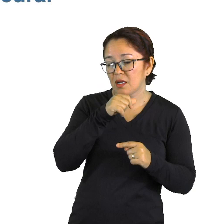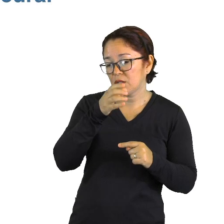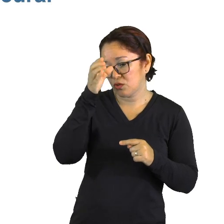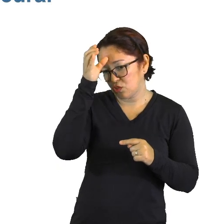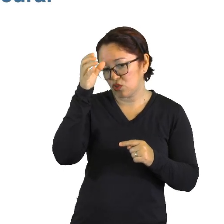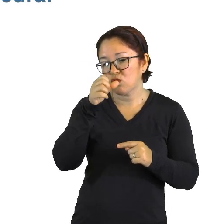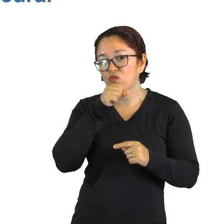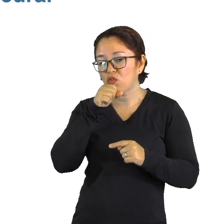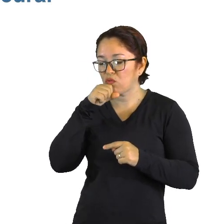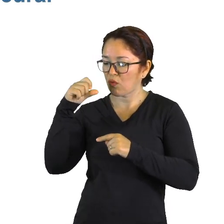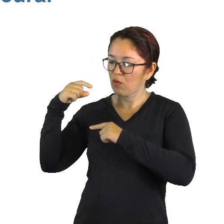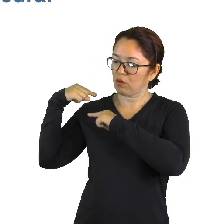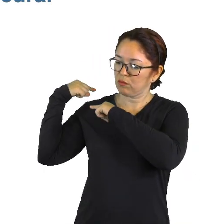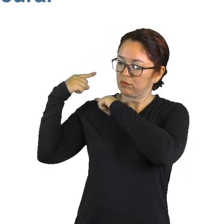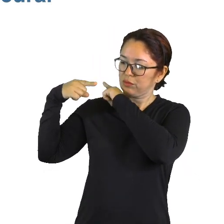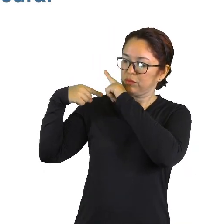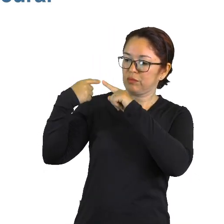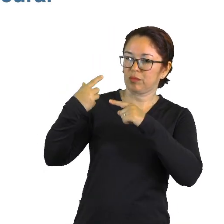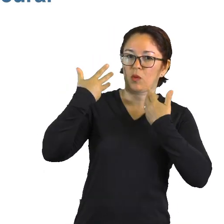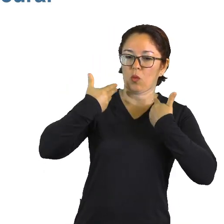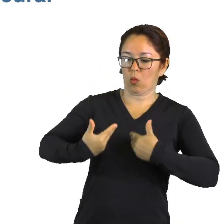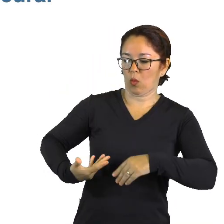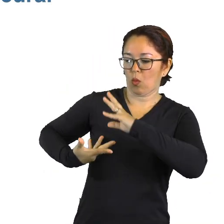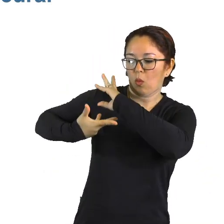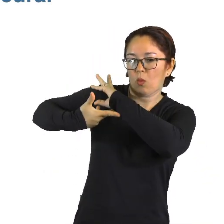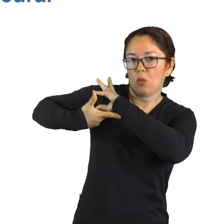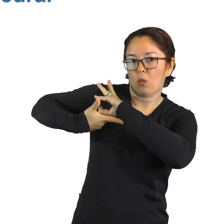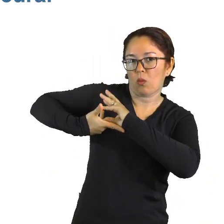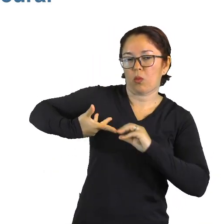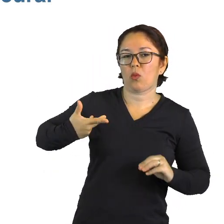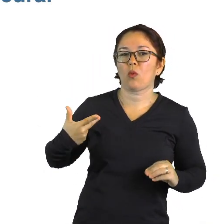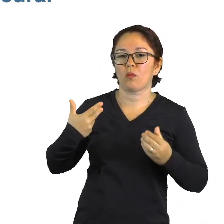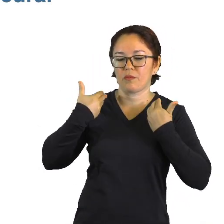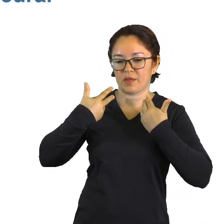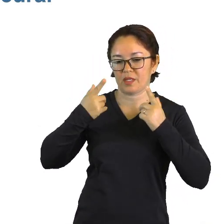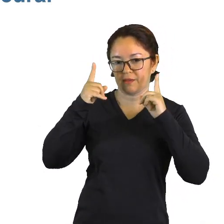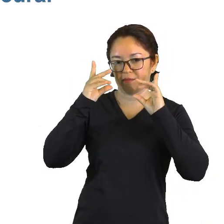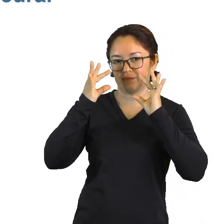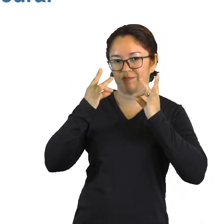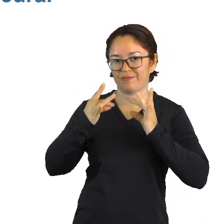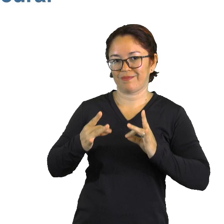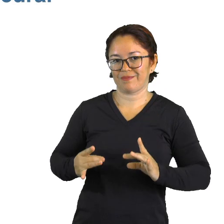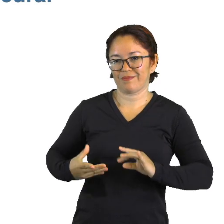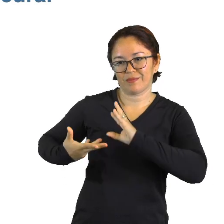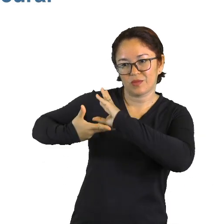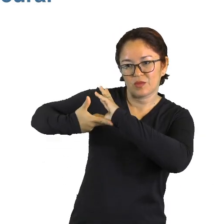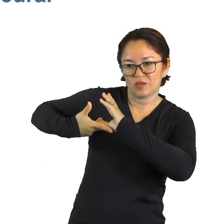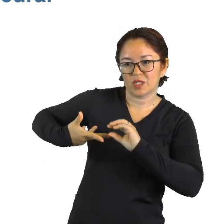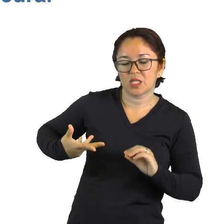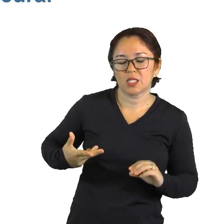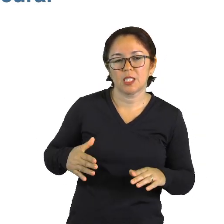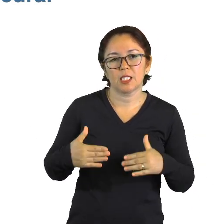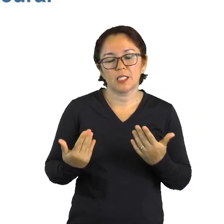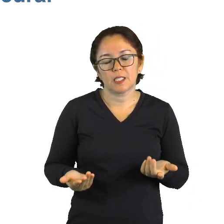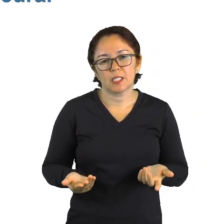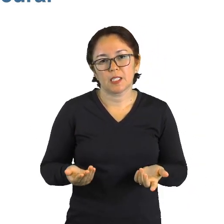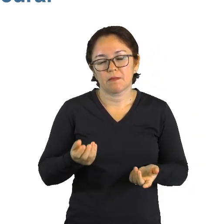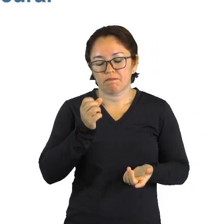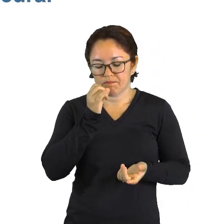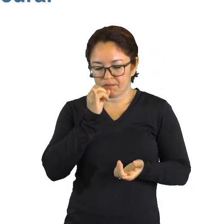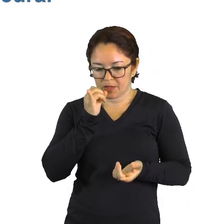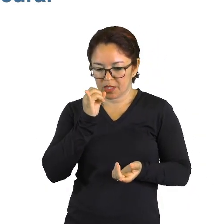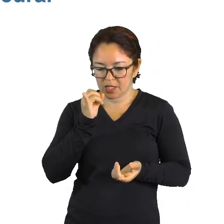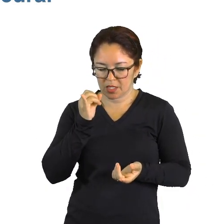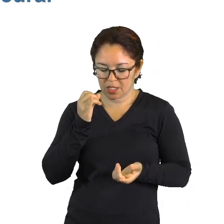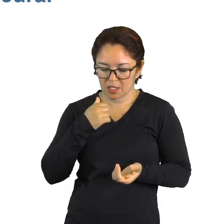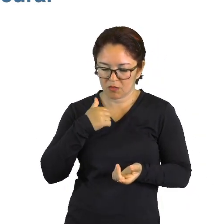os avós e até com os parentes tortos. E se ele queria ter uma filha pretinha e linda que